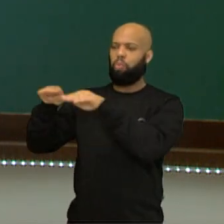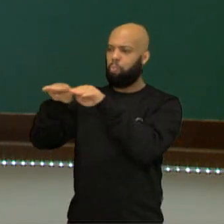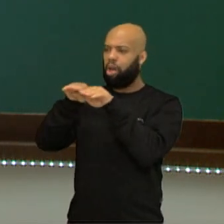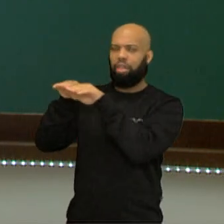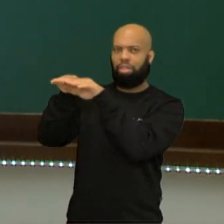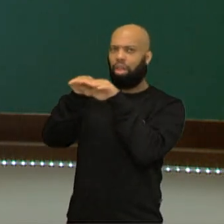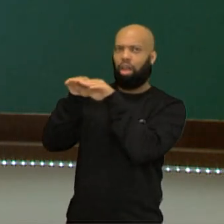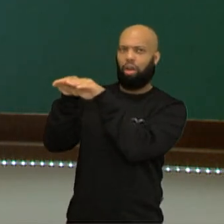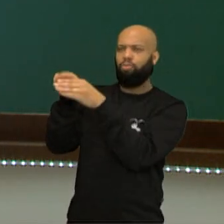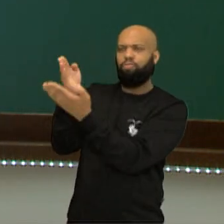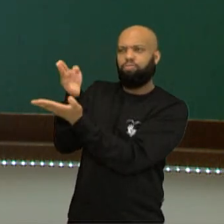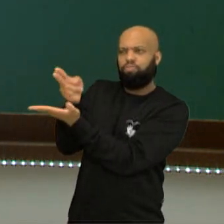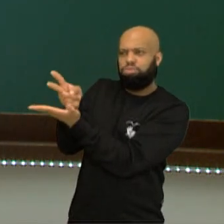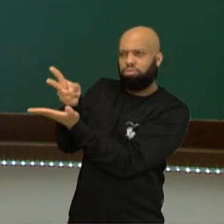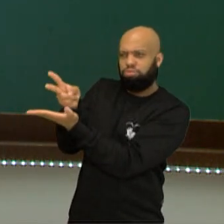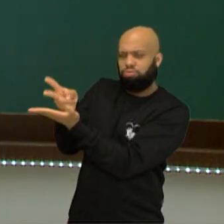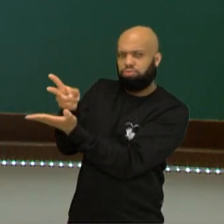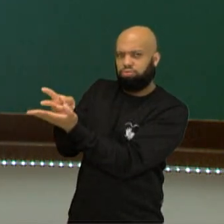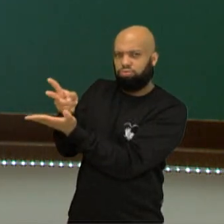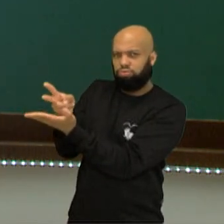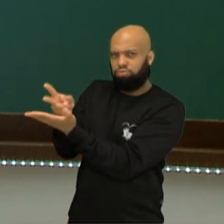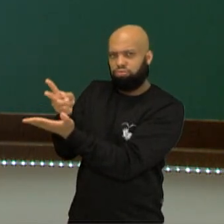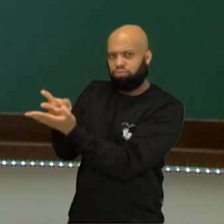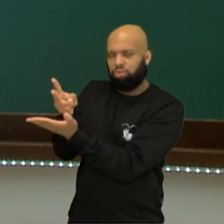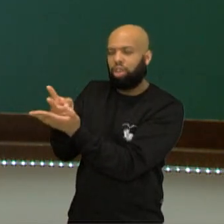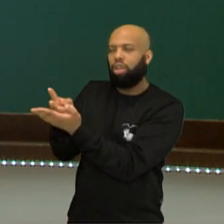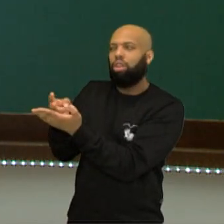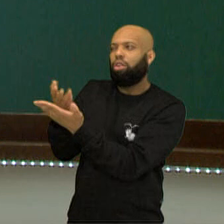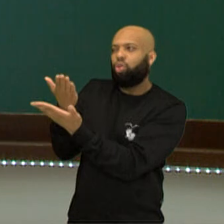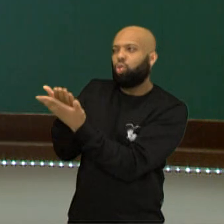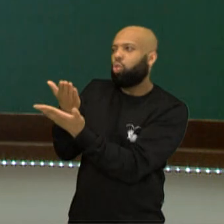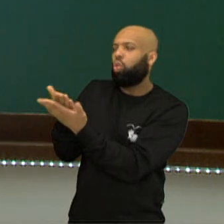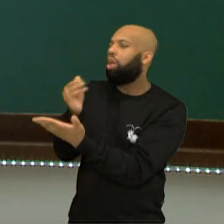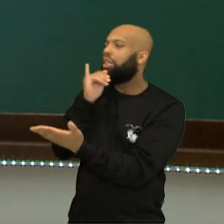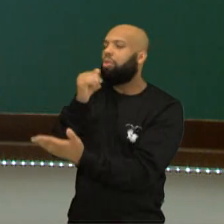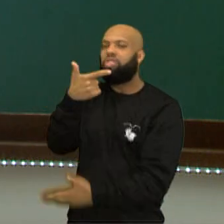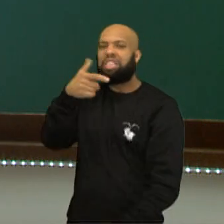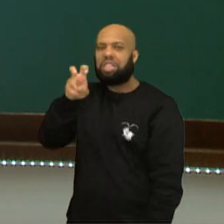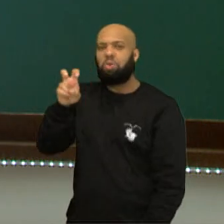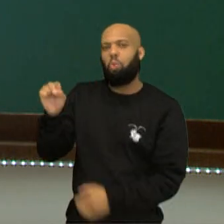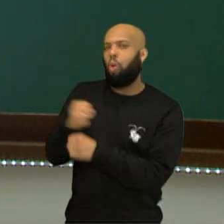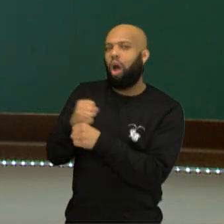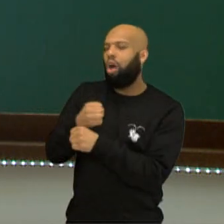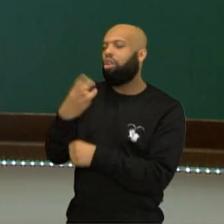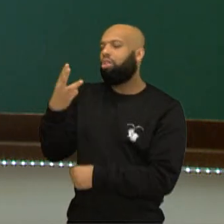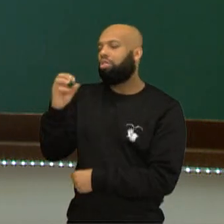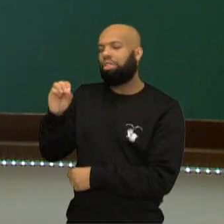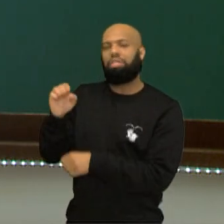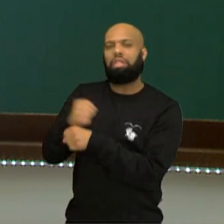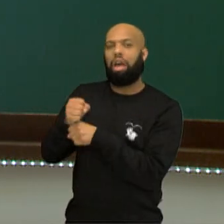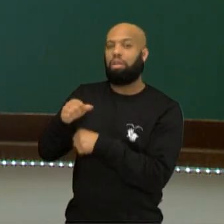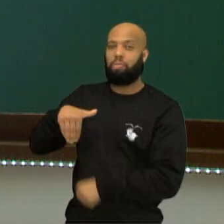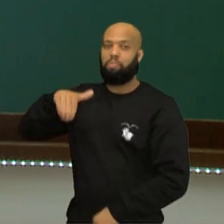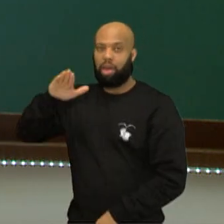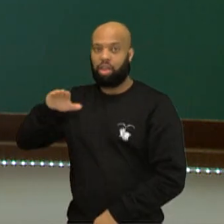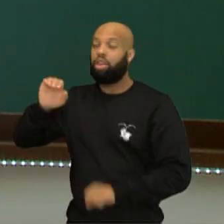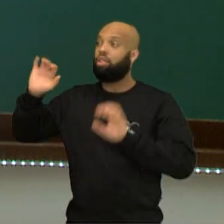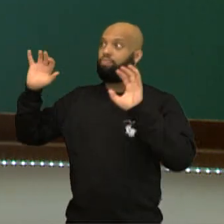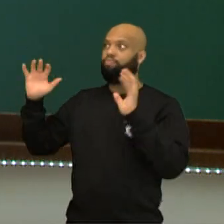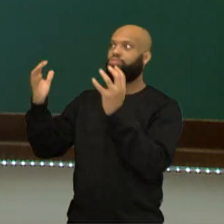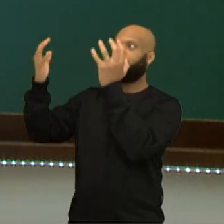da atmosfera que é observado ao longo de 25, 30 anos ou até um tempo maior. Então, quando a gente fala em